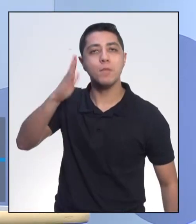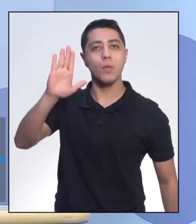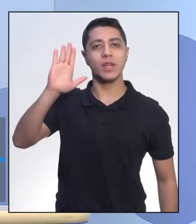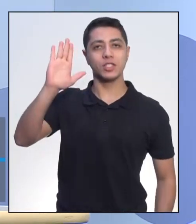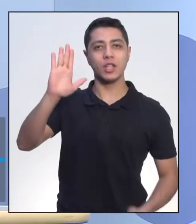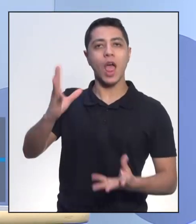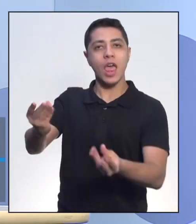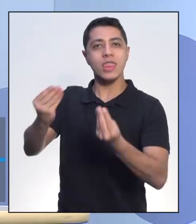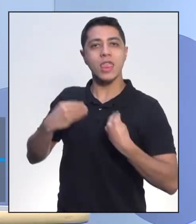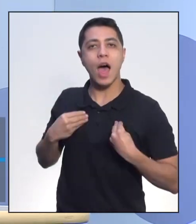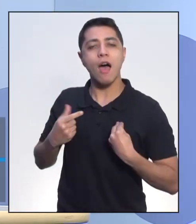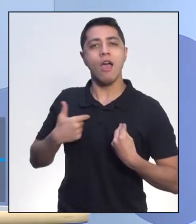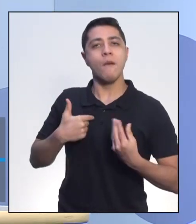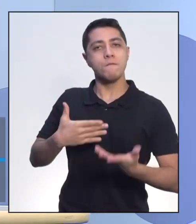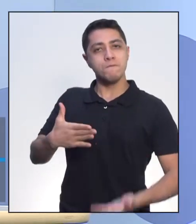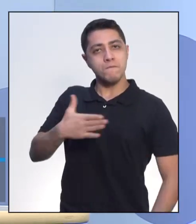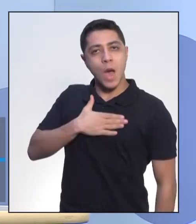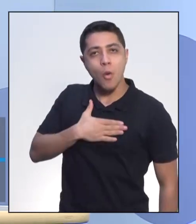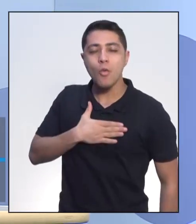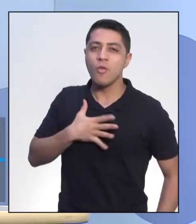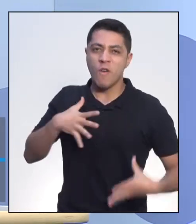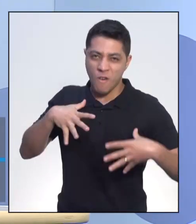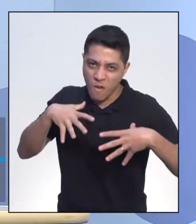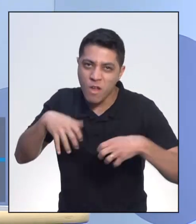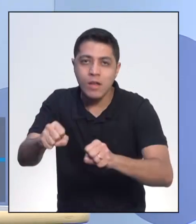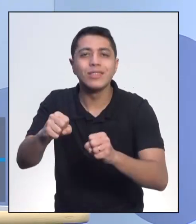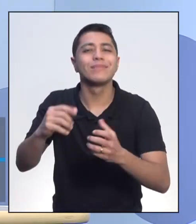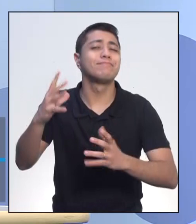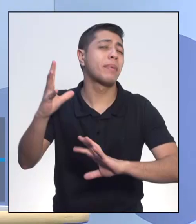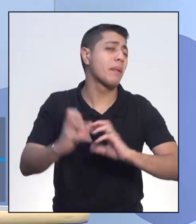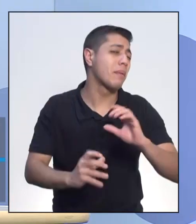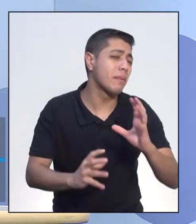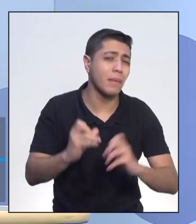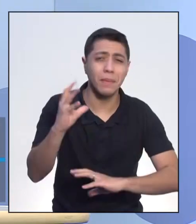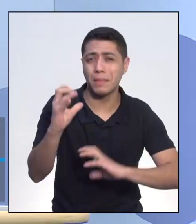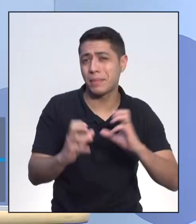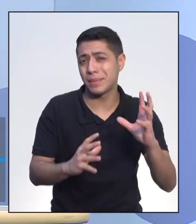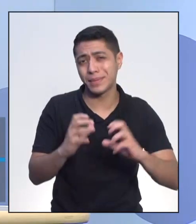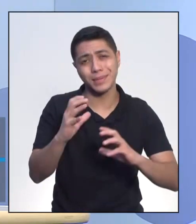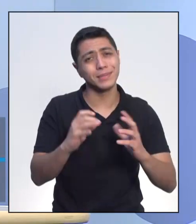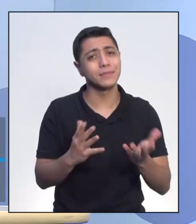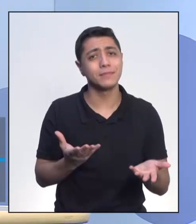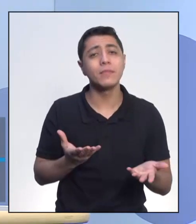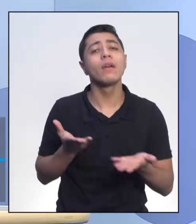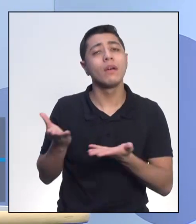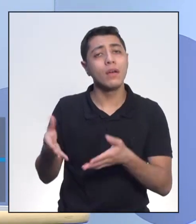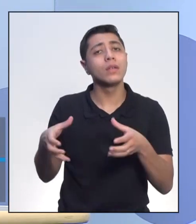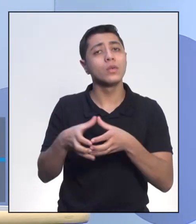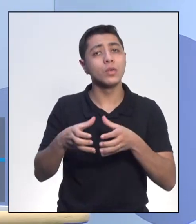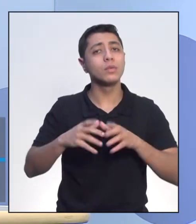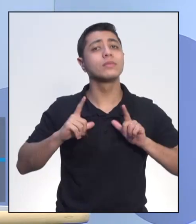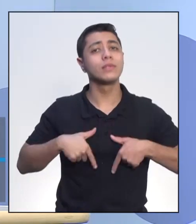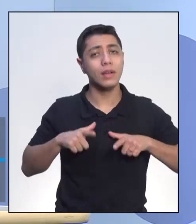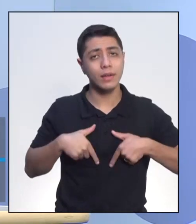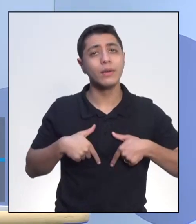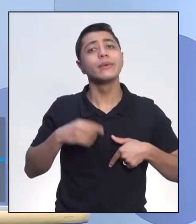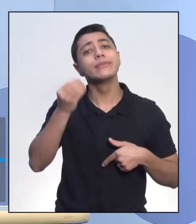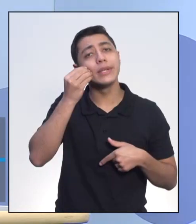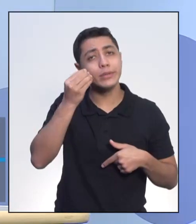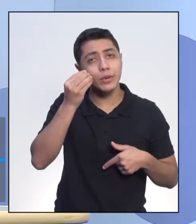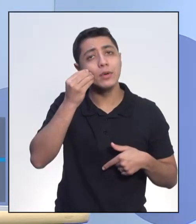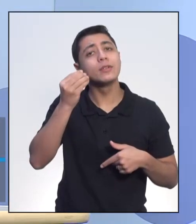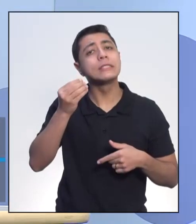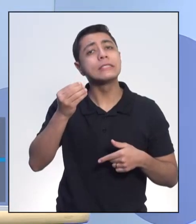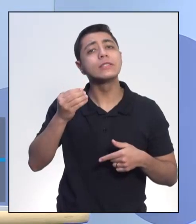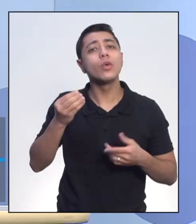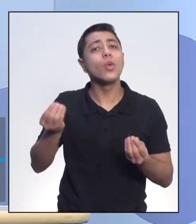de Israel, né, professor, os israelenses continuaram ali tentando, à força, né, ocupar